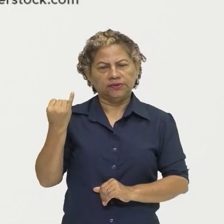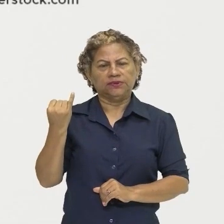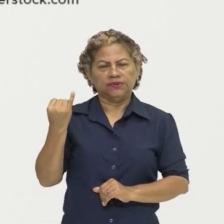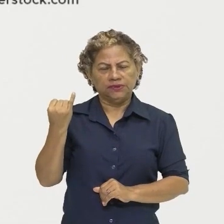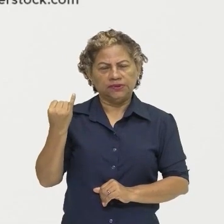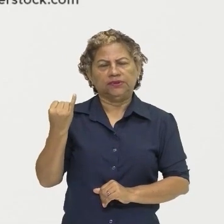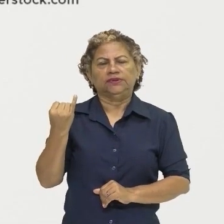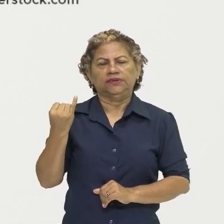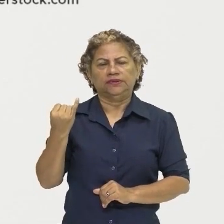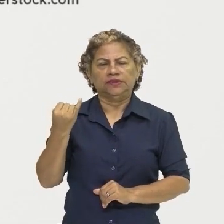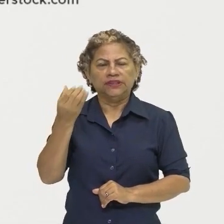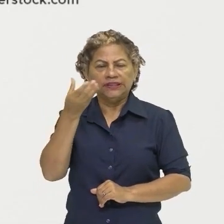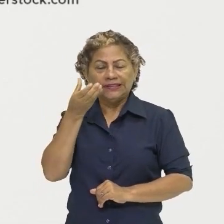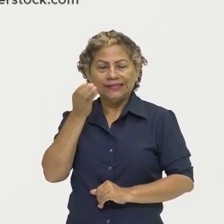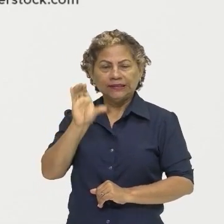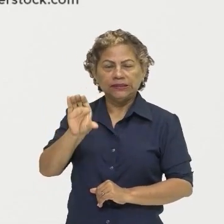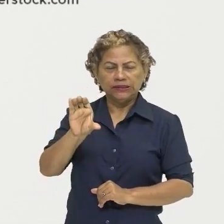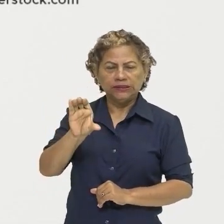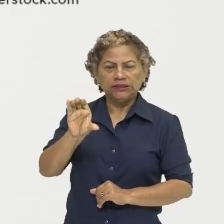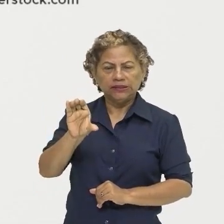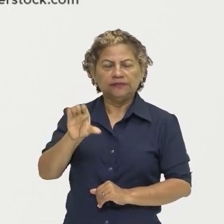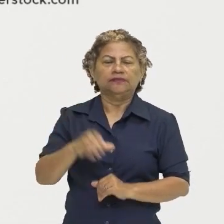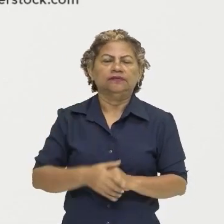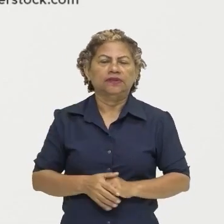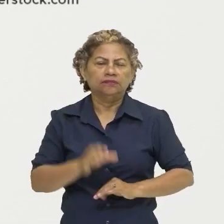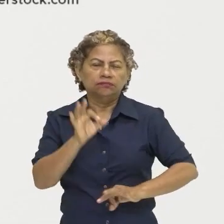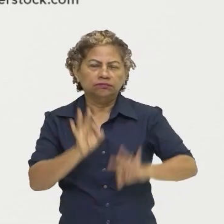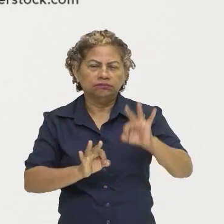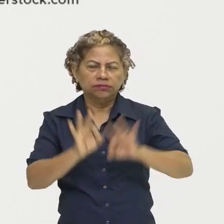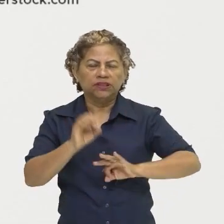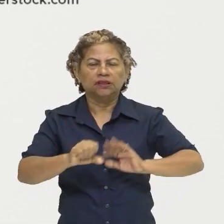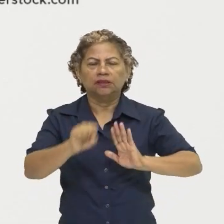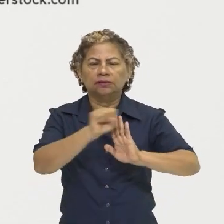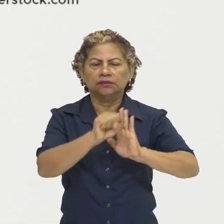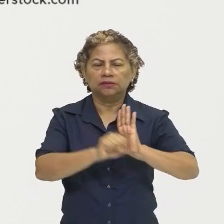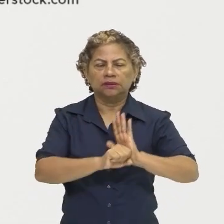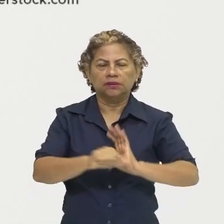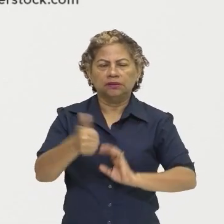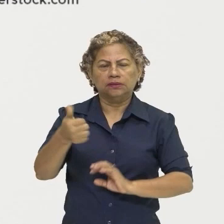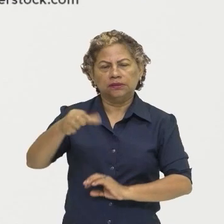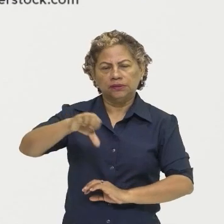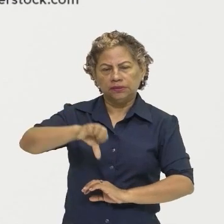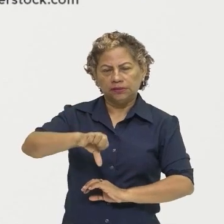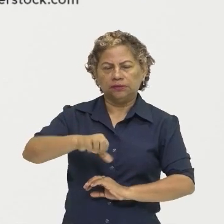generalizações científicas elaboradas no século XIX.